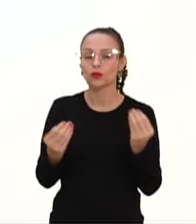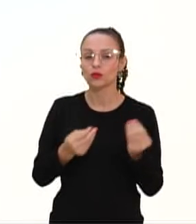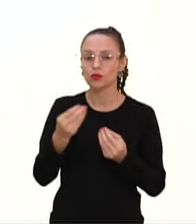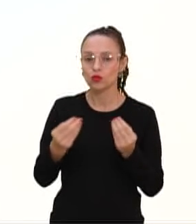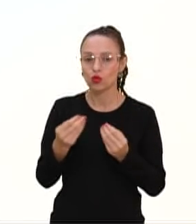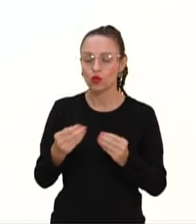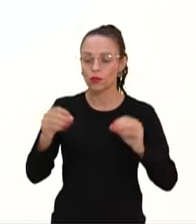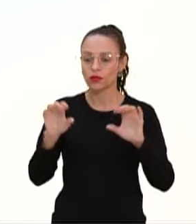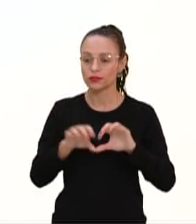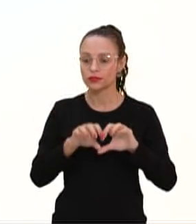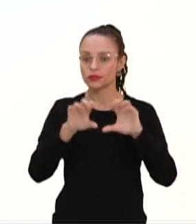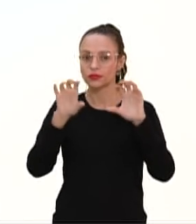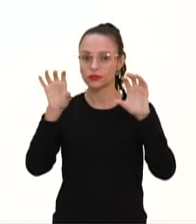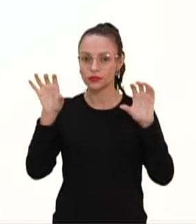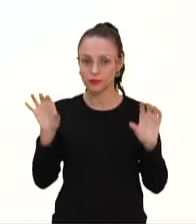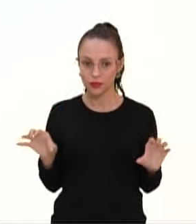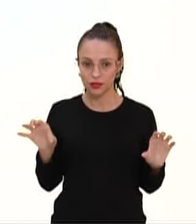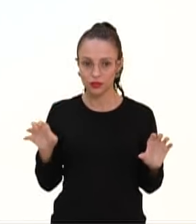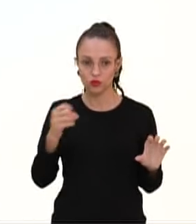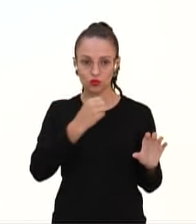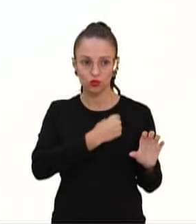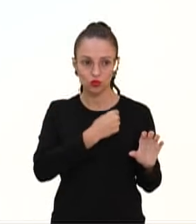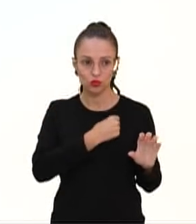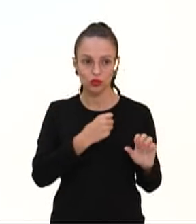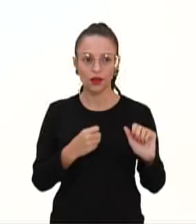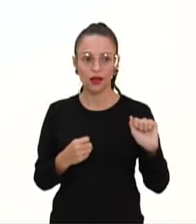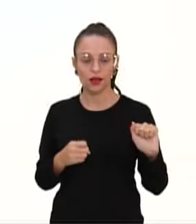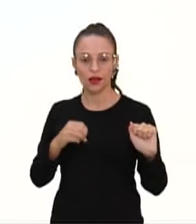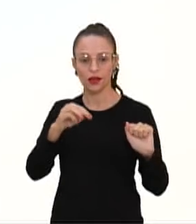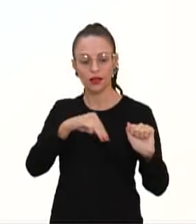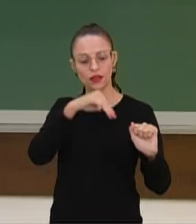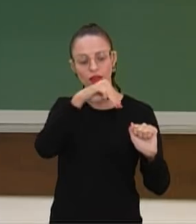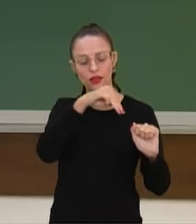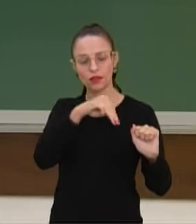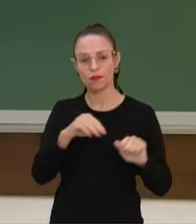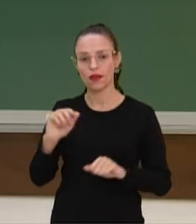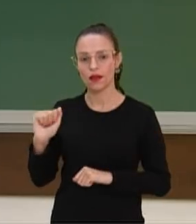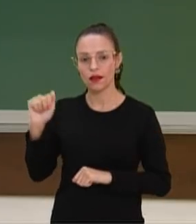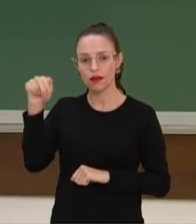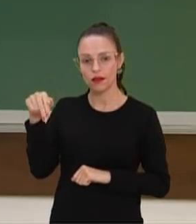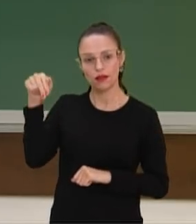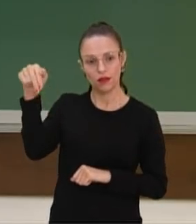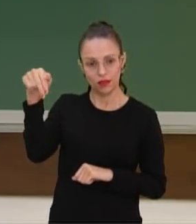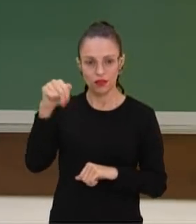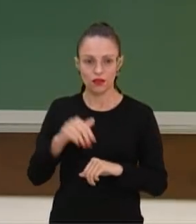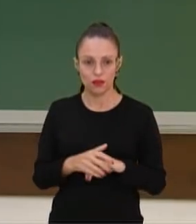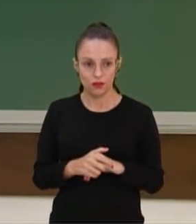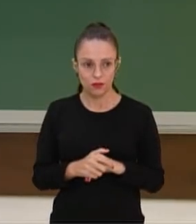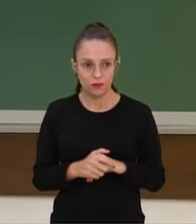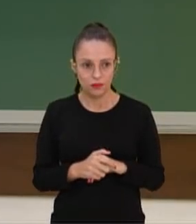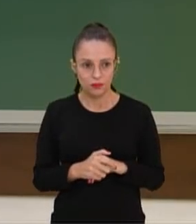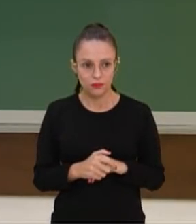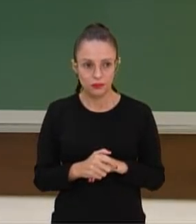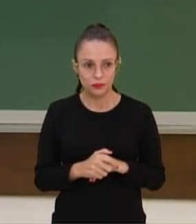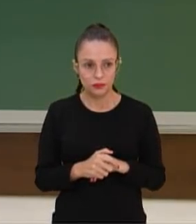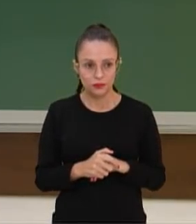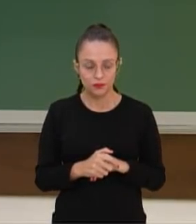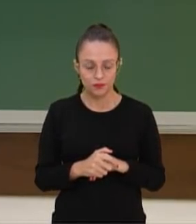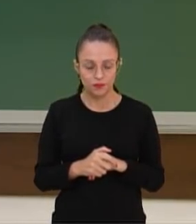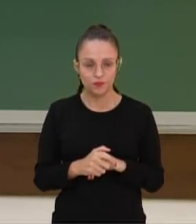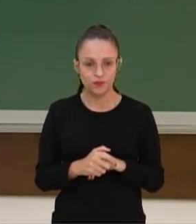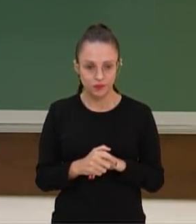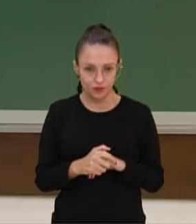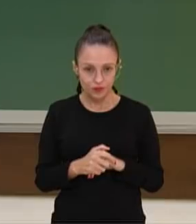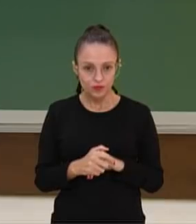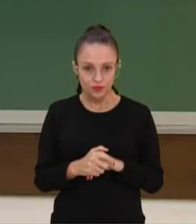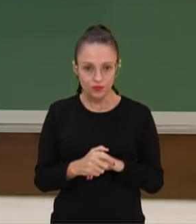escrevendo dois fatores, A elevado ao primeiro expoente vezes A elevado ao segundo termo dessa